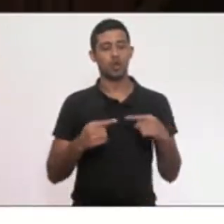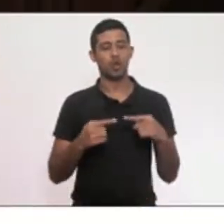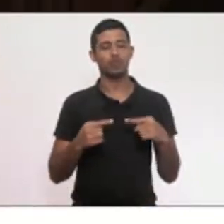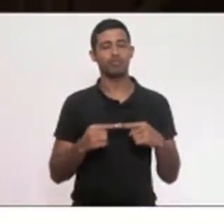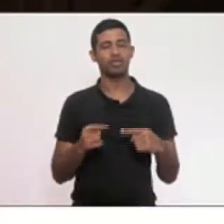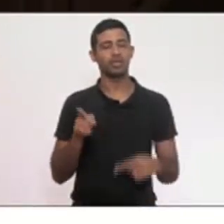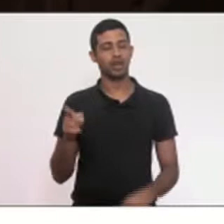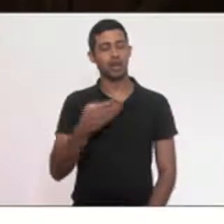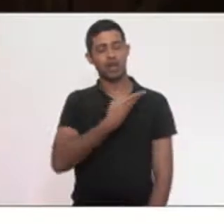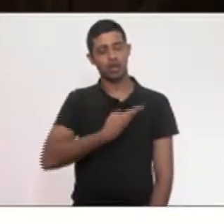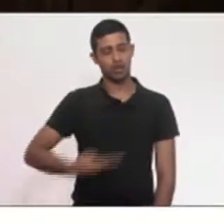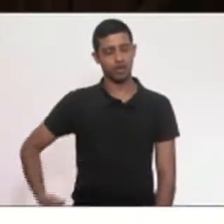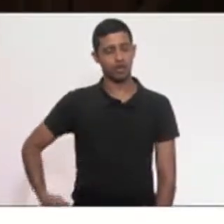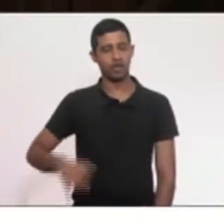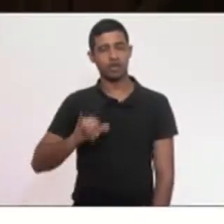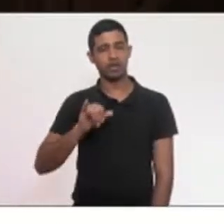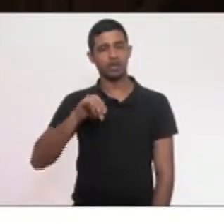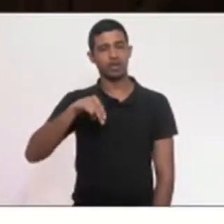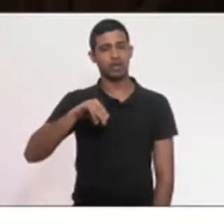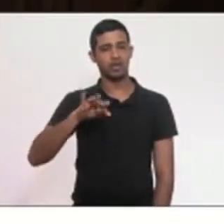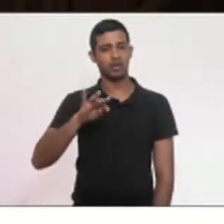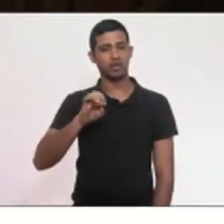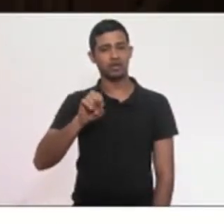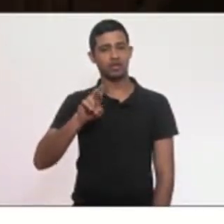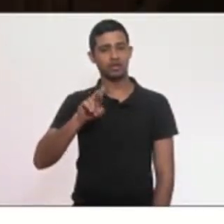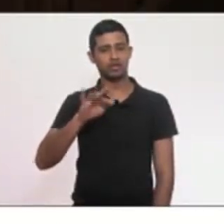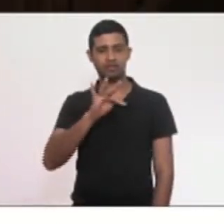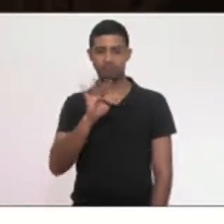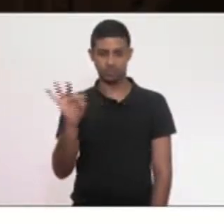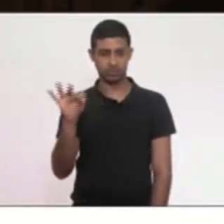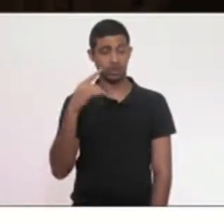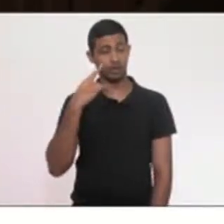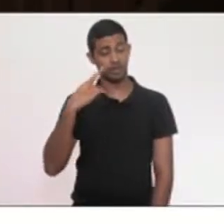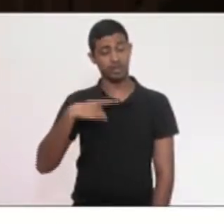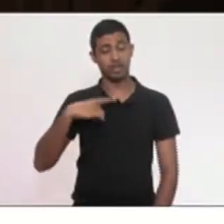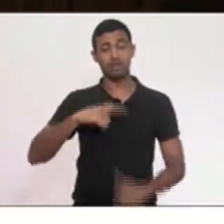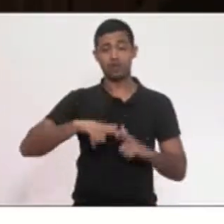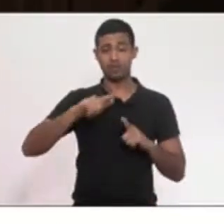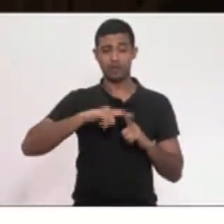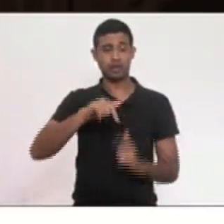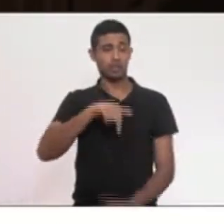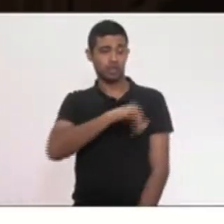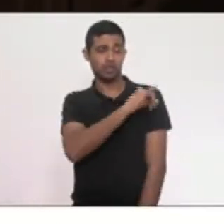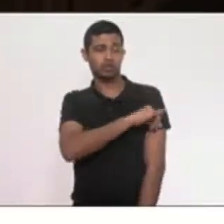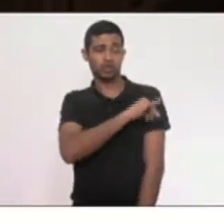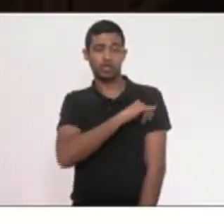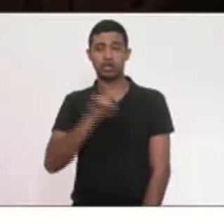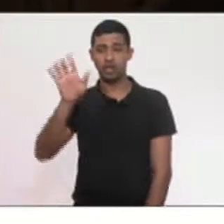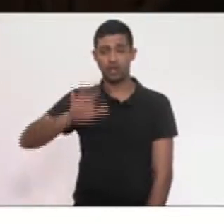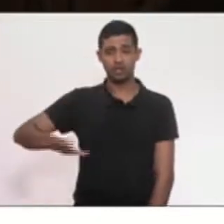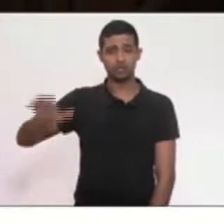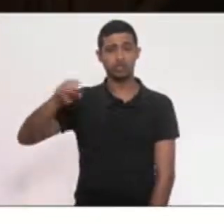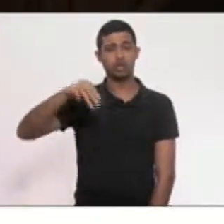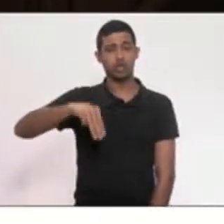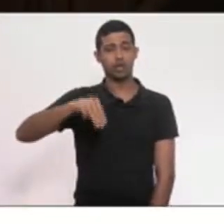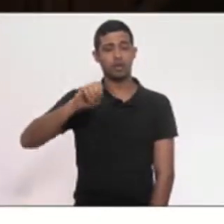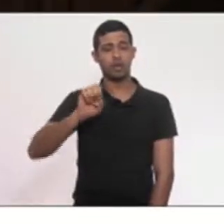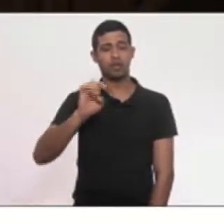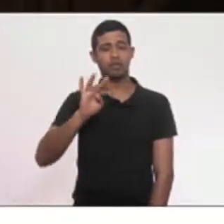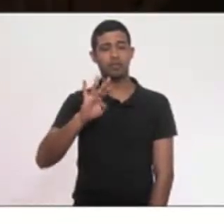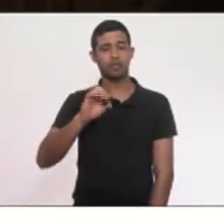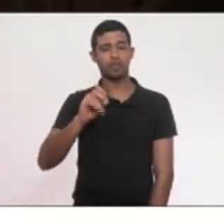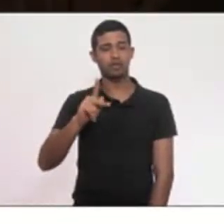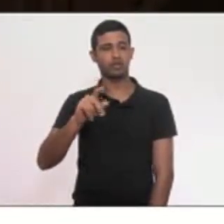governança interfederativa, não é? Tem problemas no Rio de Janeiro, na região metropolitana, que deverão ser enfrentados